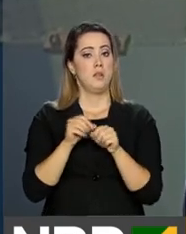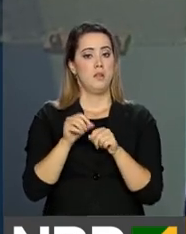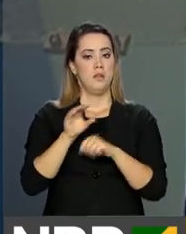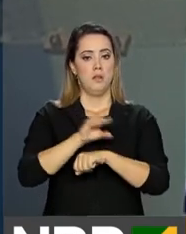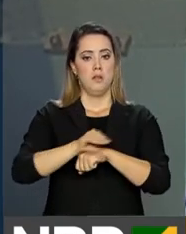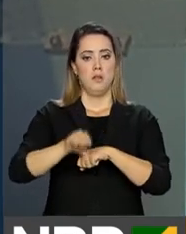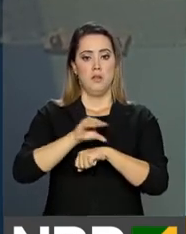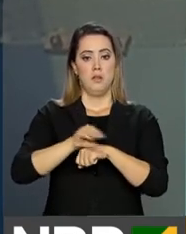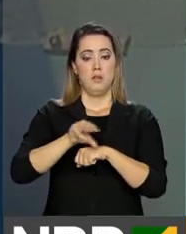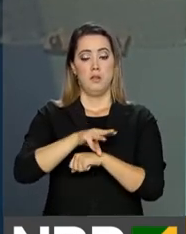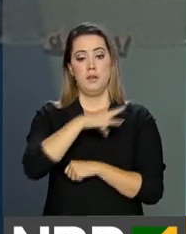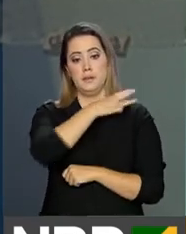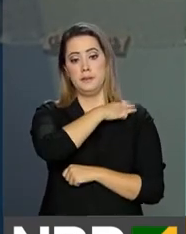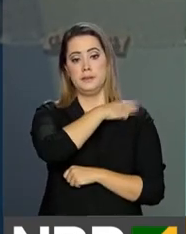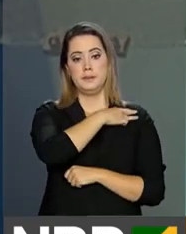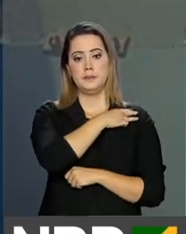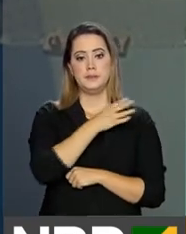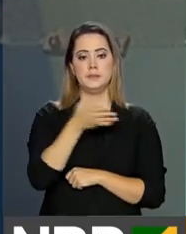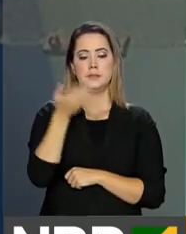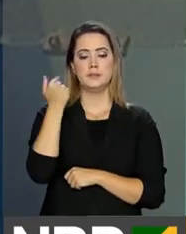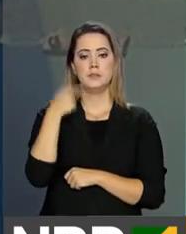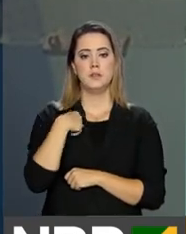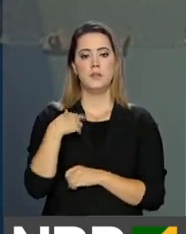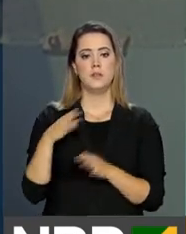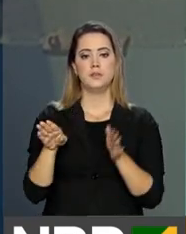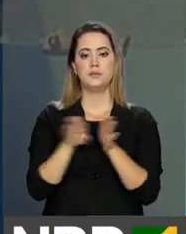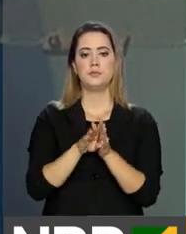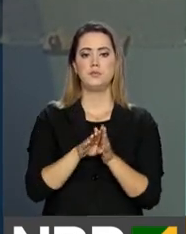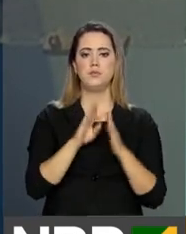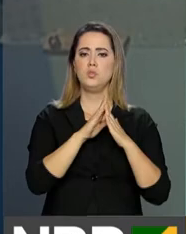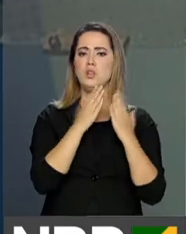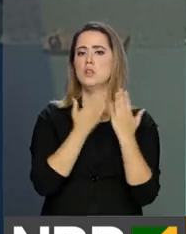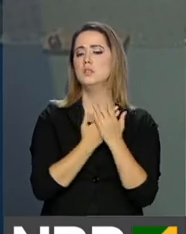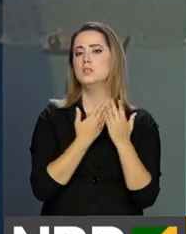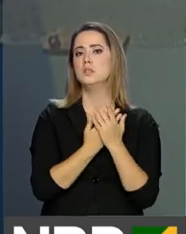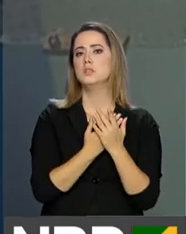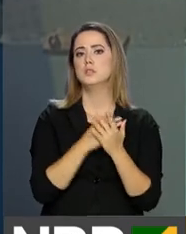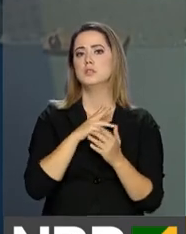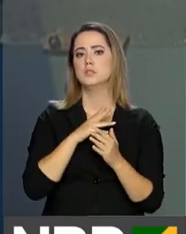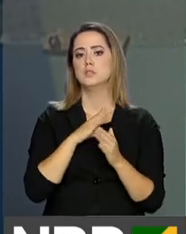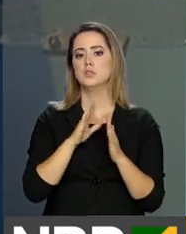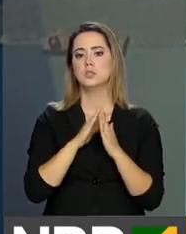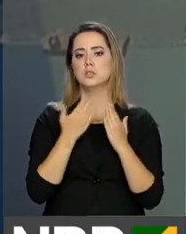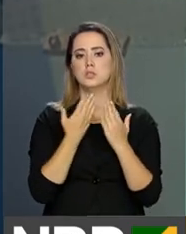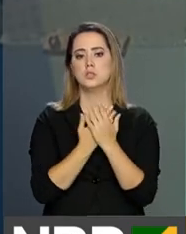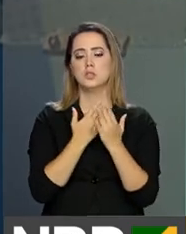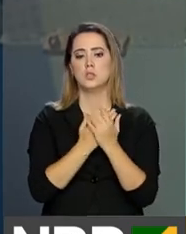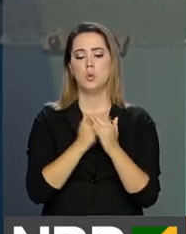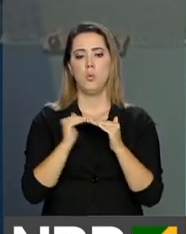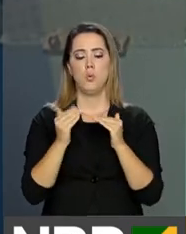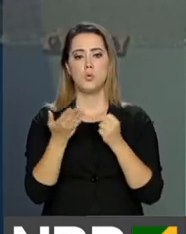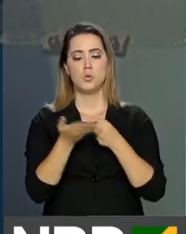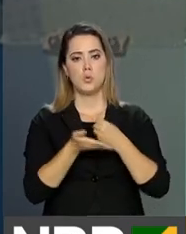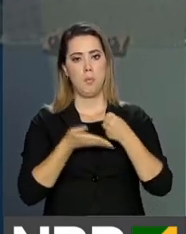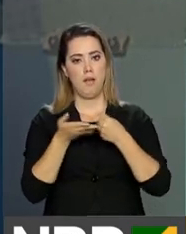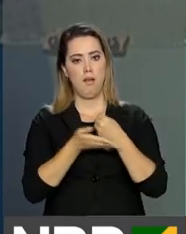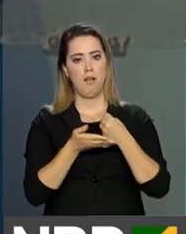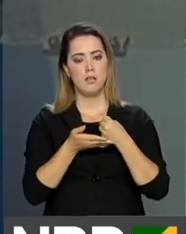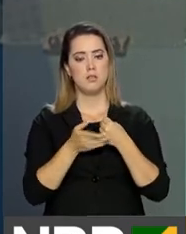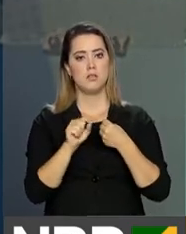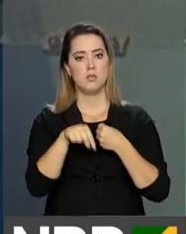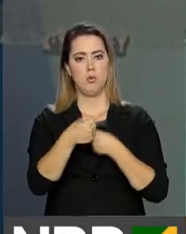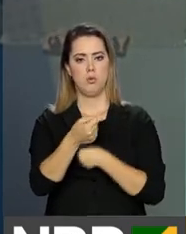de ensino médio, no meu tempo você chegava no colégio, você tinha o curso primário, o ginasial, depois você